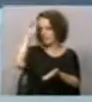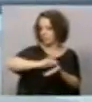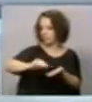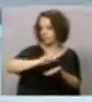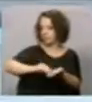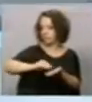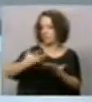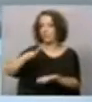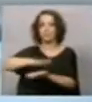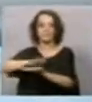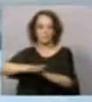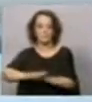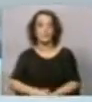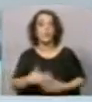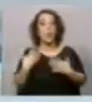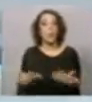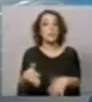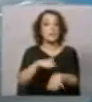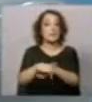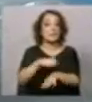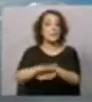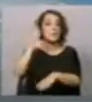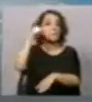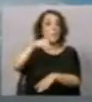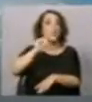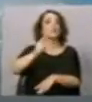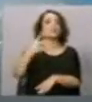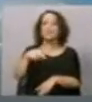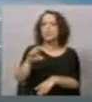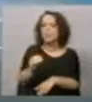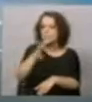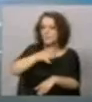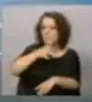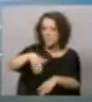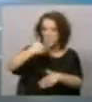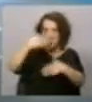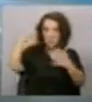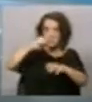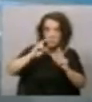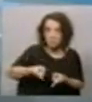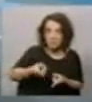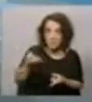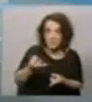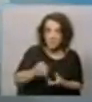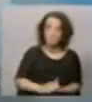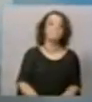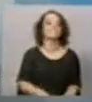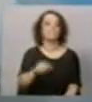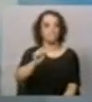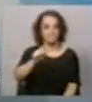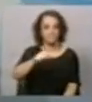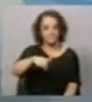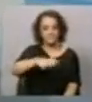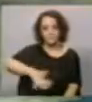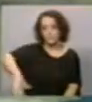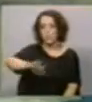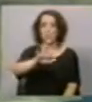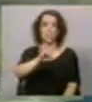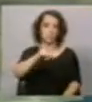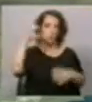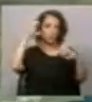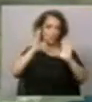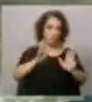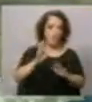Terça-feira, vamos ver como vai estar hoje o tempo. Nuno Lopes, bom dia. Com chuva, começou assim, pelo menos. Bom dia, Carla. É verdade, já choveu aqui na zona de Lisboa, já choveu